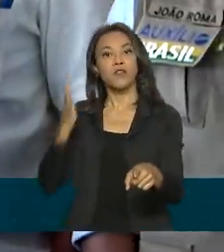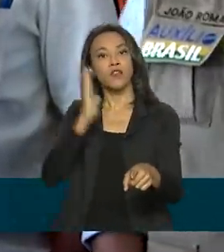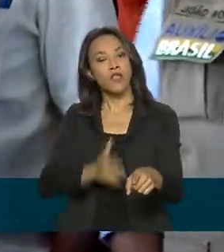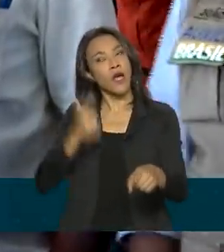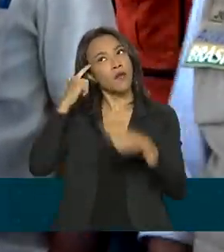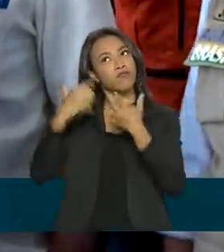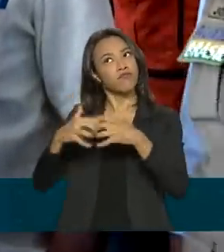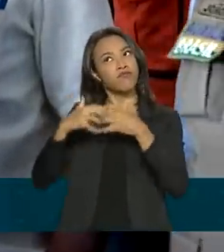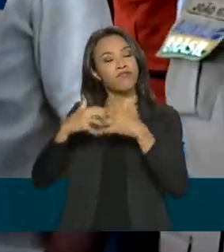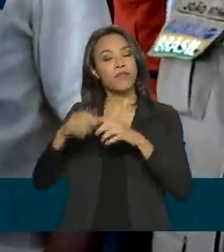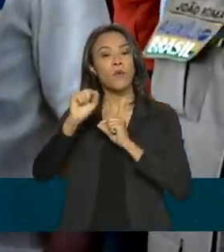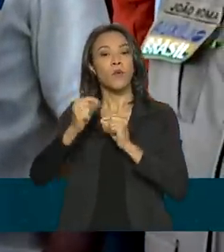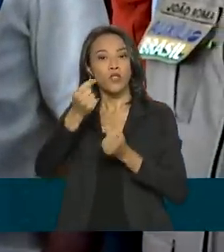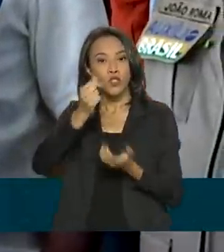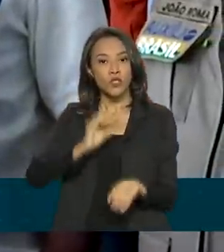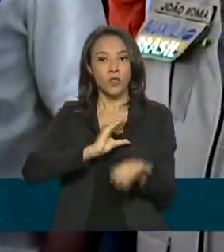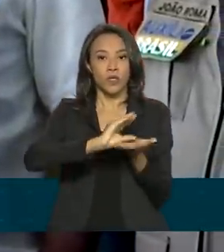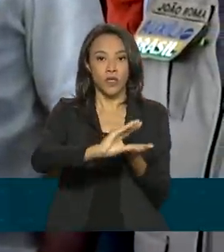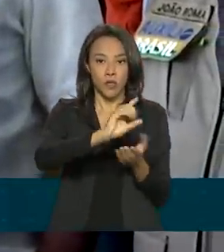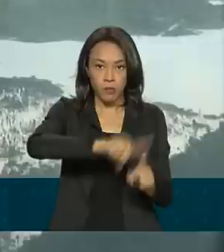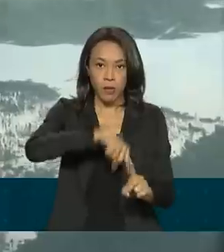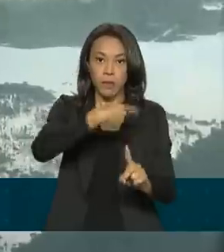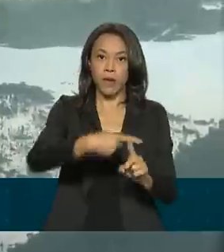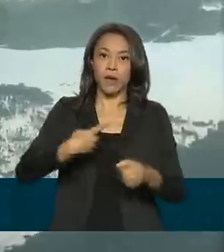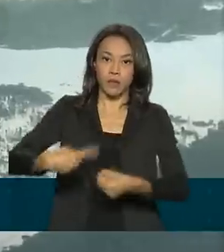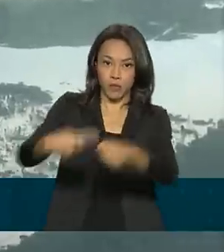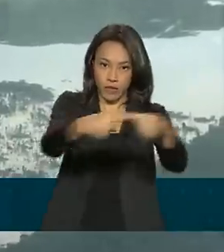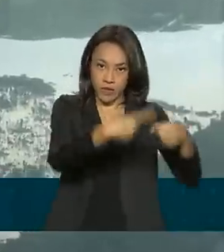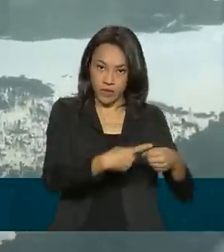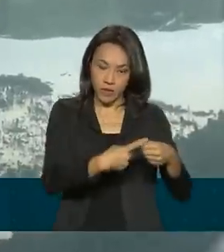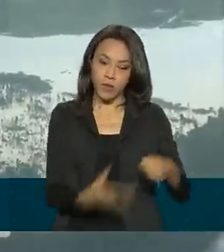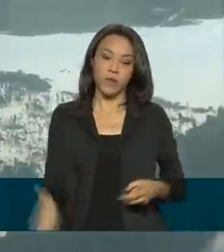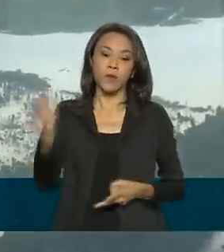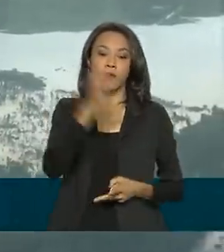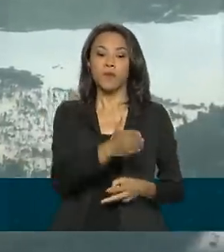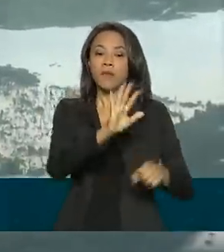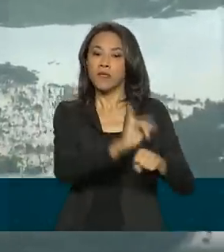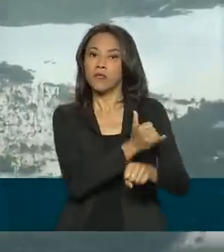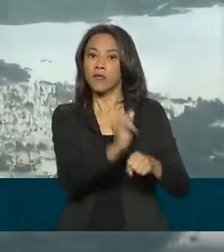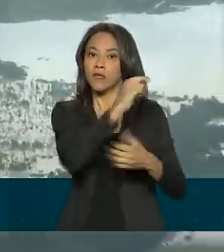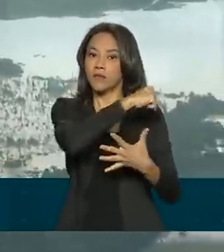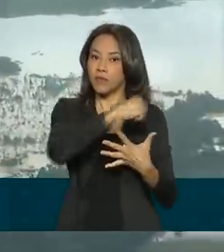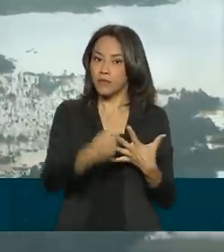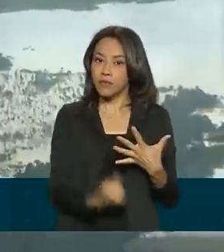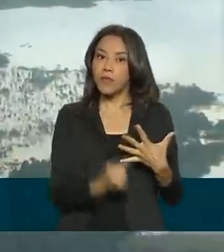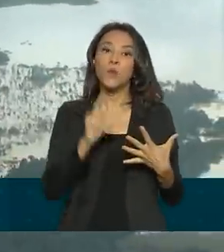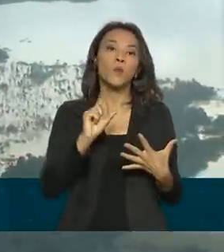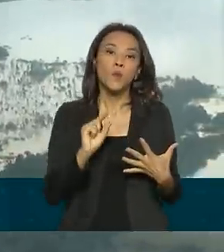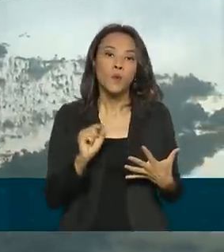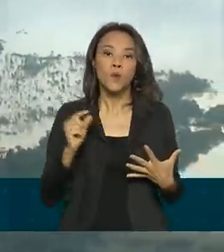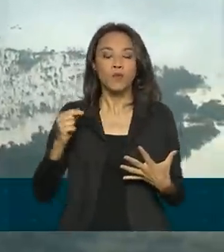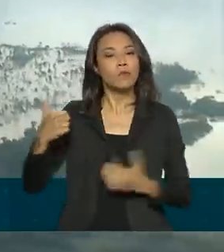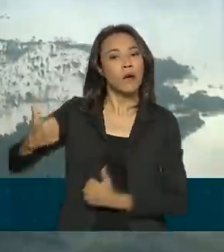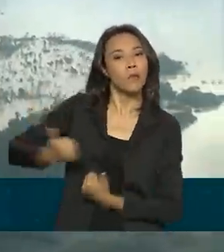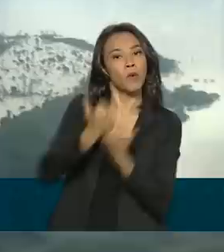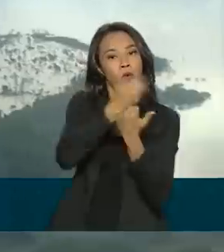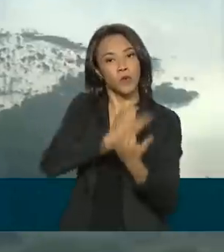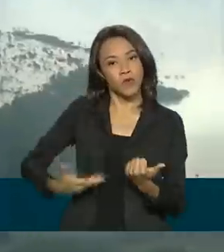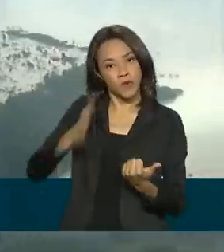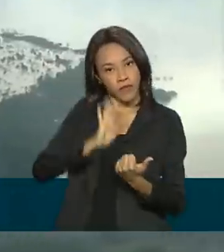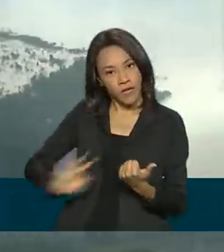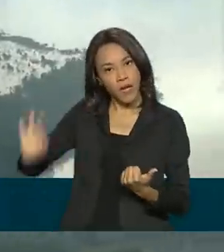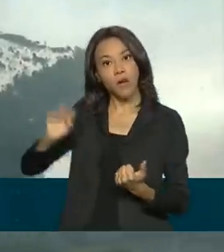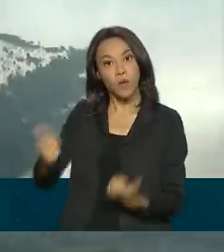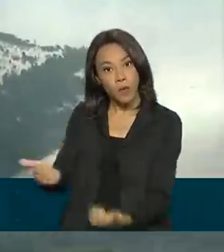a liberação de recursos para mais municípios. Várias ações estão sendo implementadas por uma força-tarefa federal com a participação